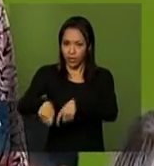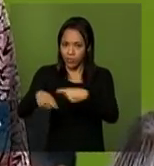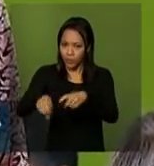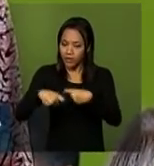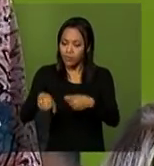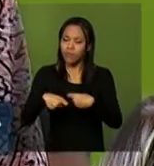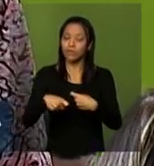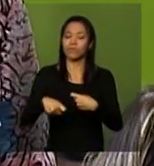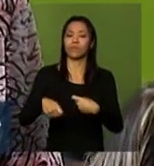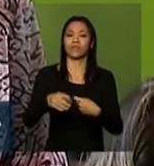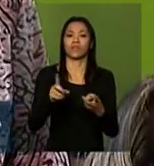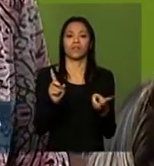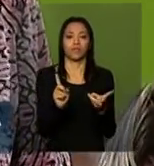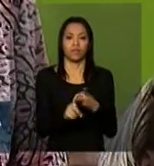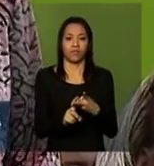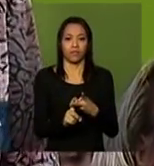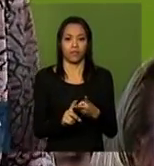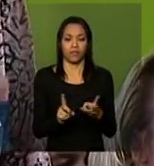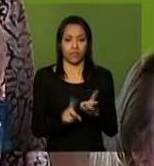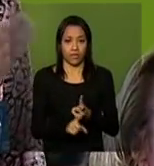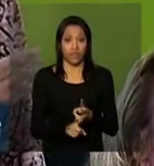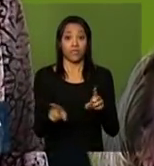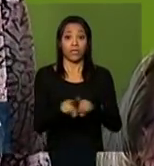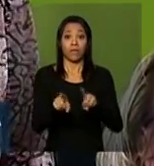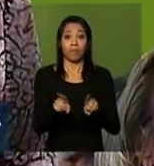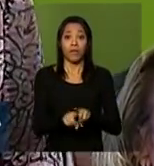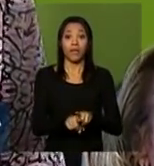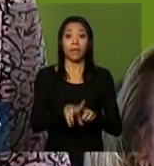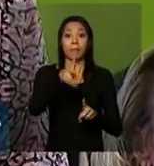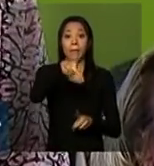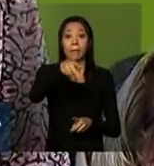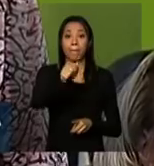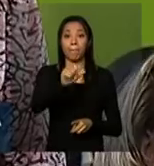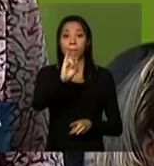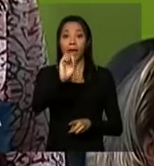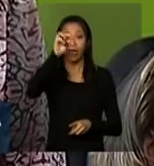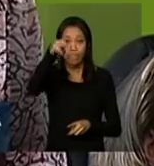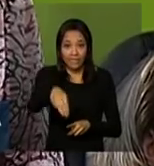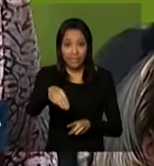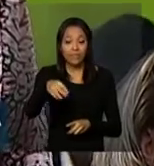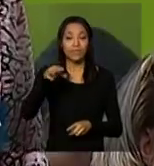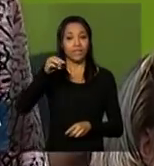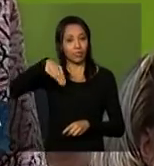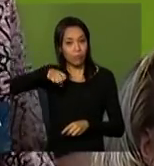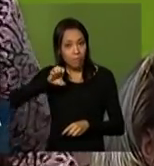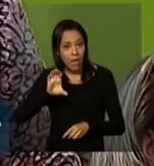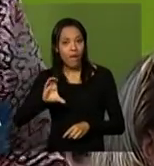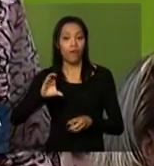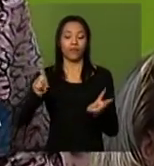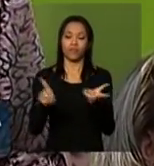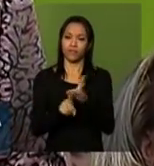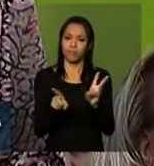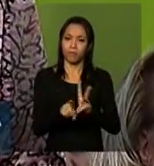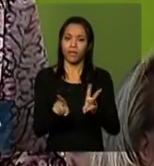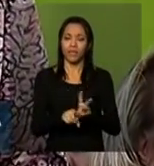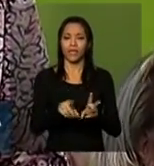e Abastecimento o Henrique Paim da educação e a Teresa